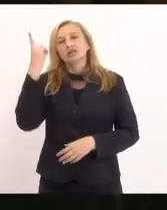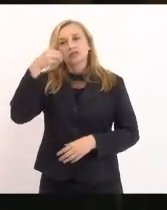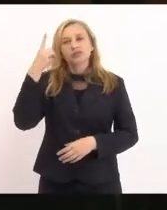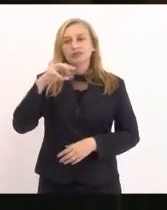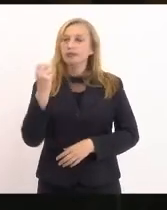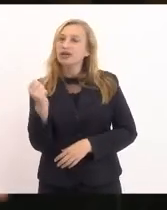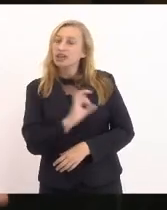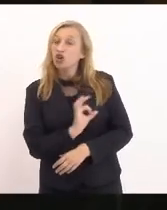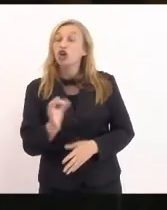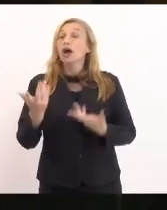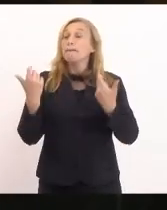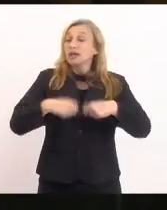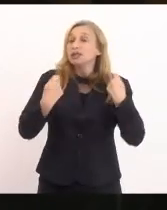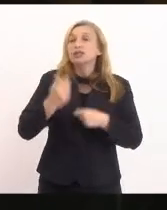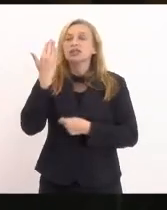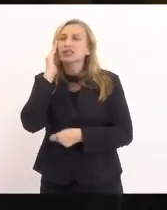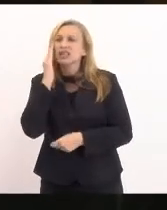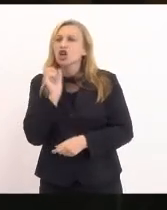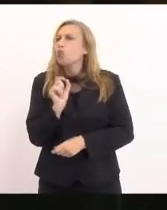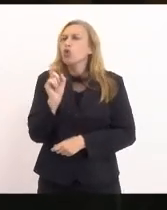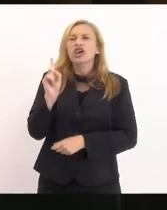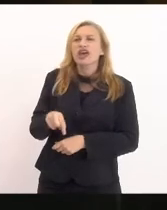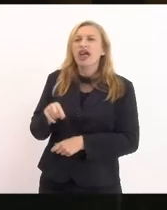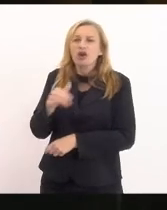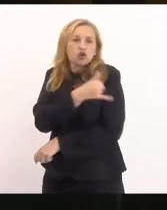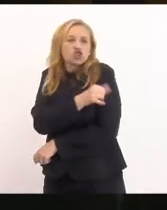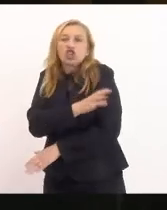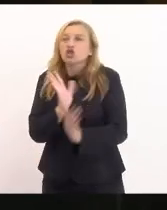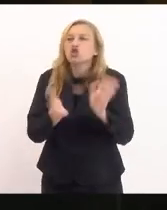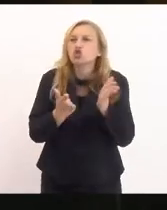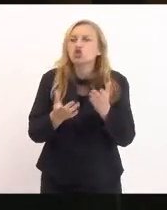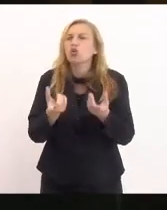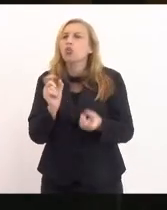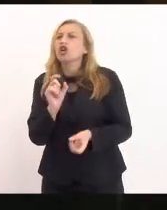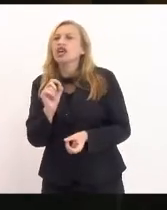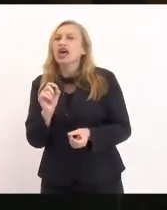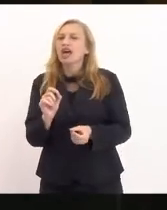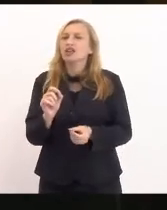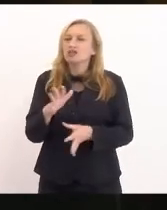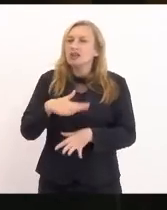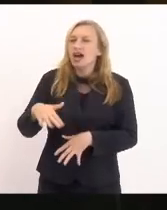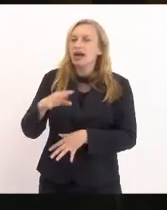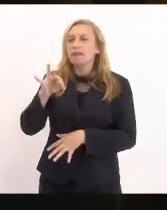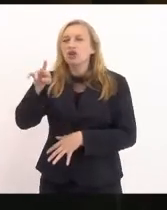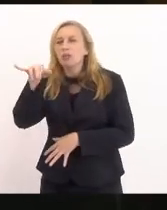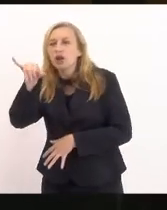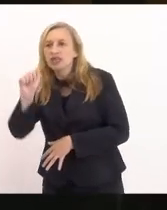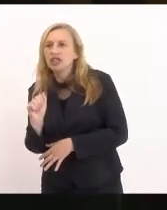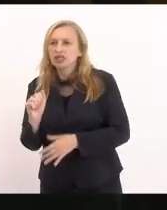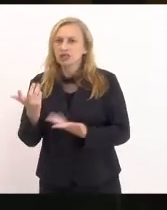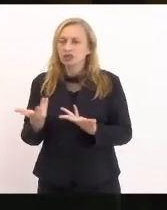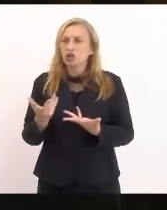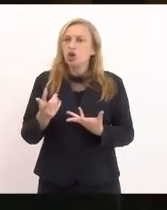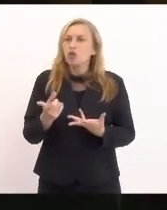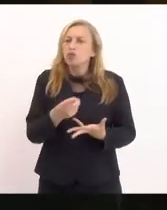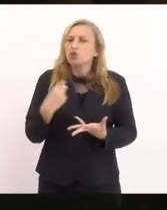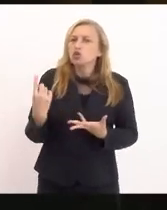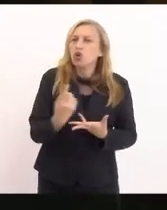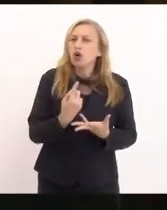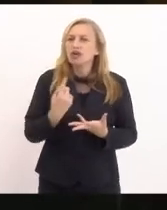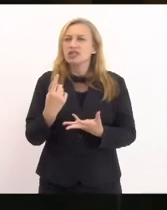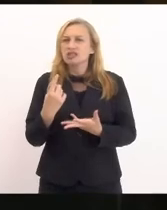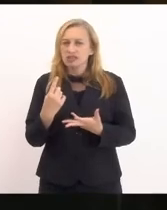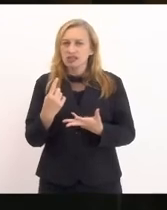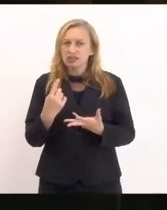Então, eu preciso entender o que é o Rio de Janeiro de hoje, o que é a nossa região metropolitana, de que maneira nós, agentes